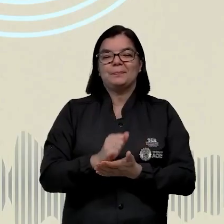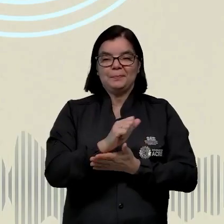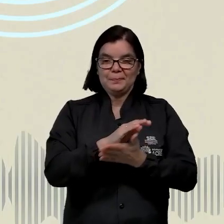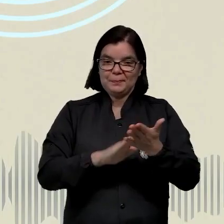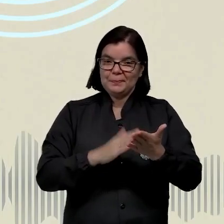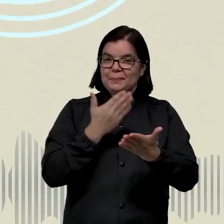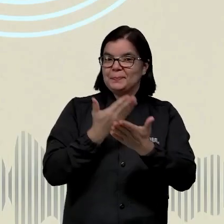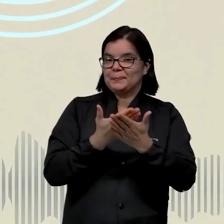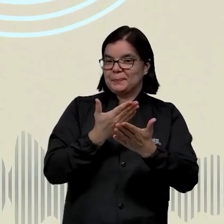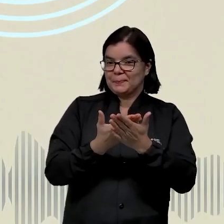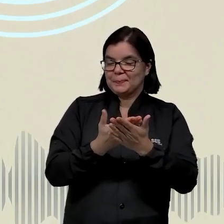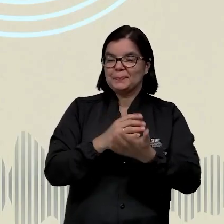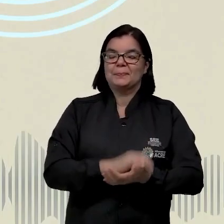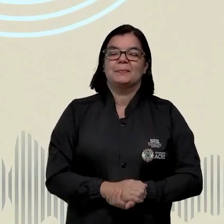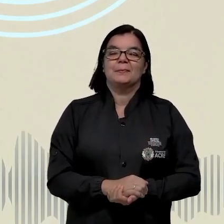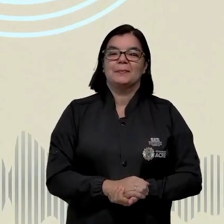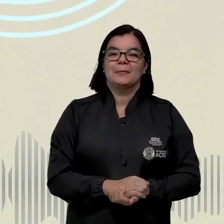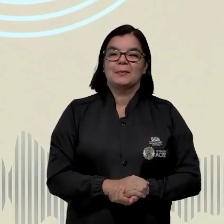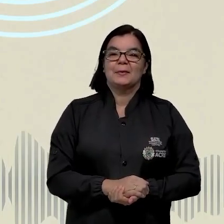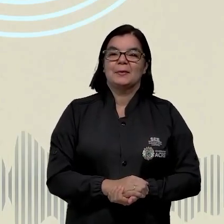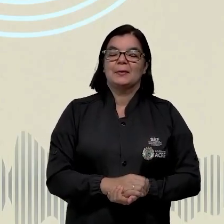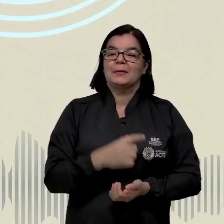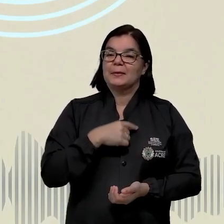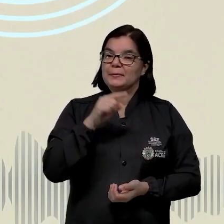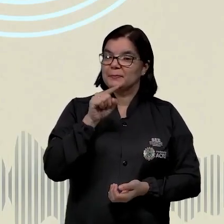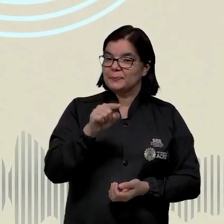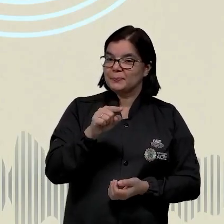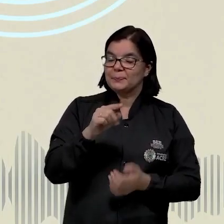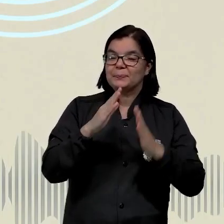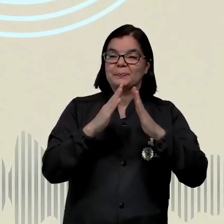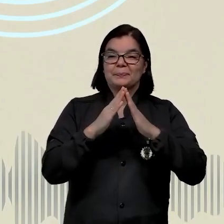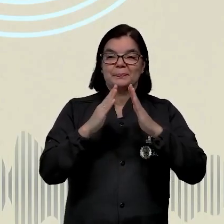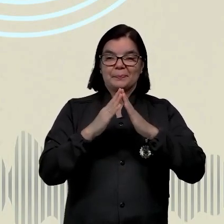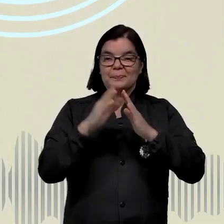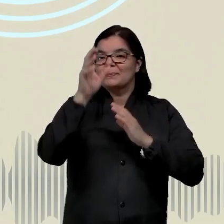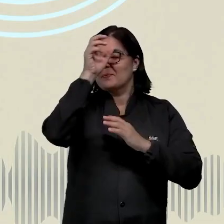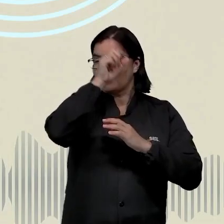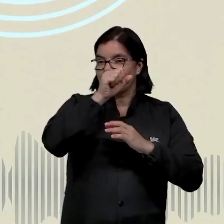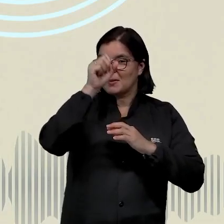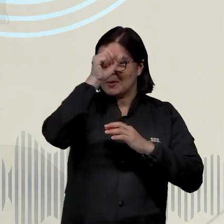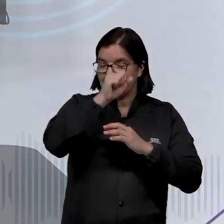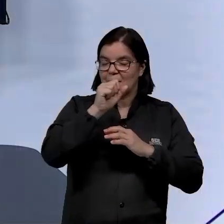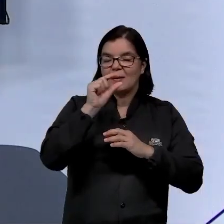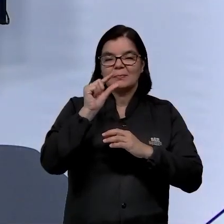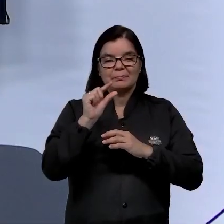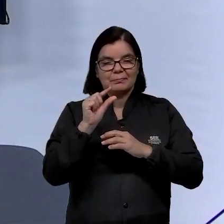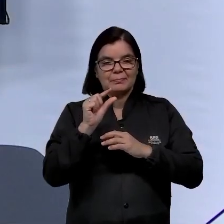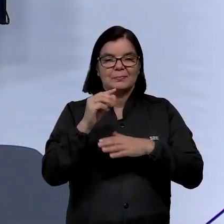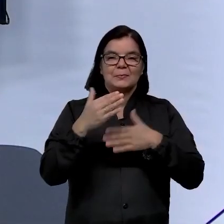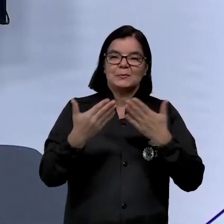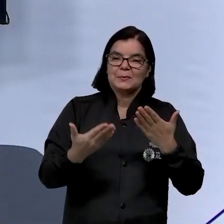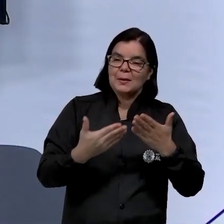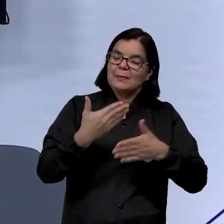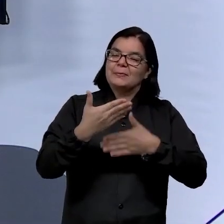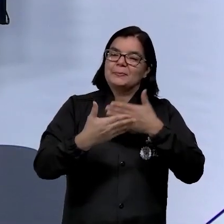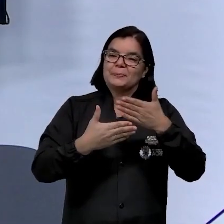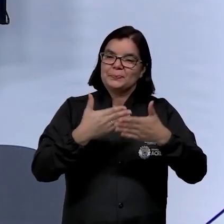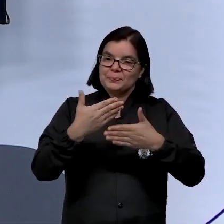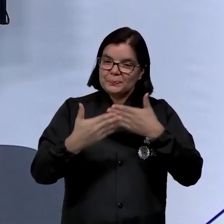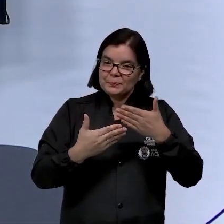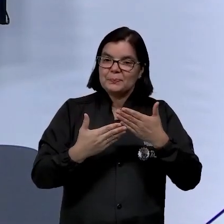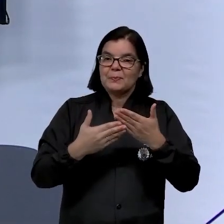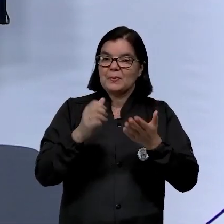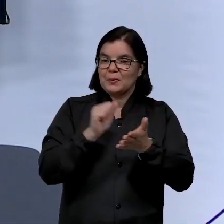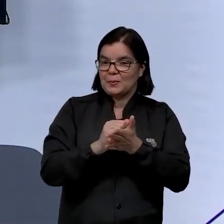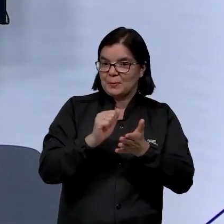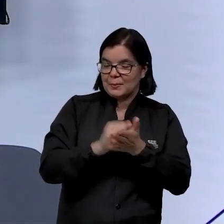da nossa aula de hoje. E você deve ter aprendido um pouquinho mais sobre esse processo de